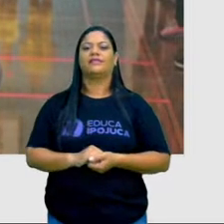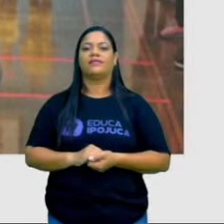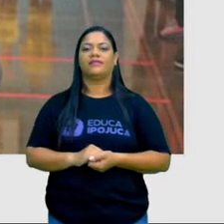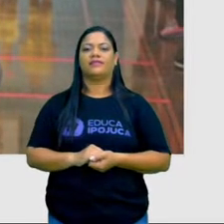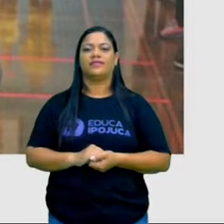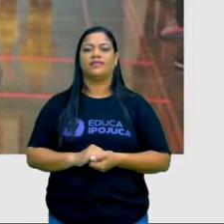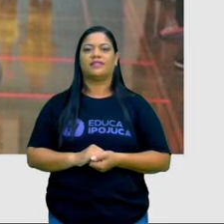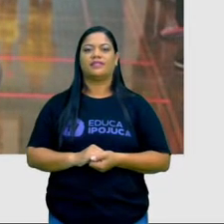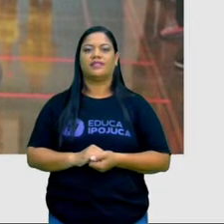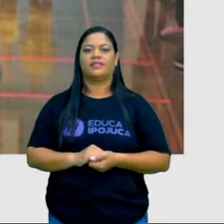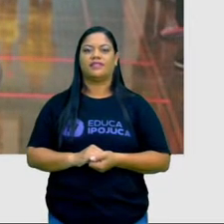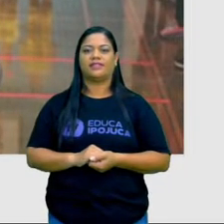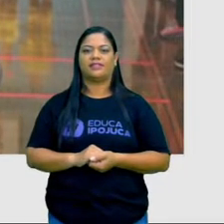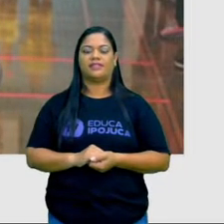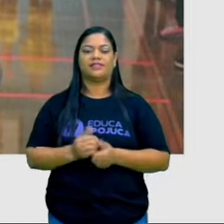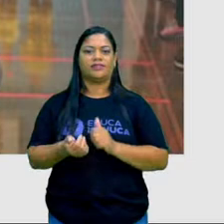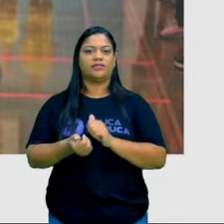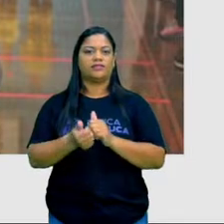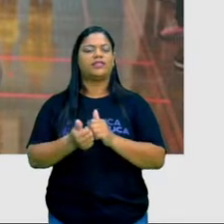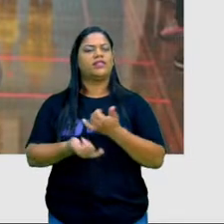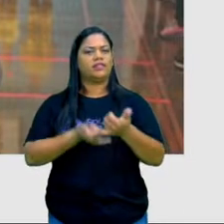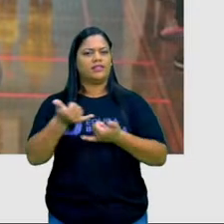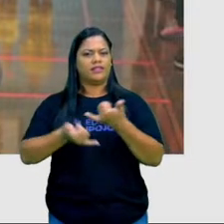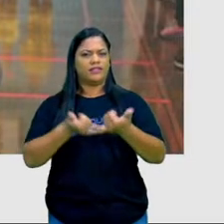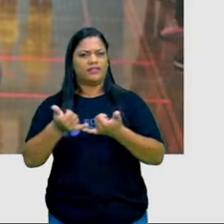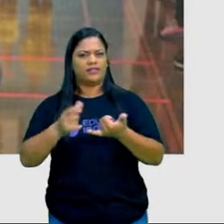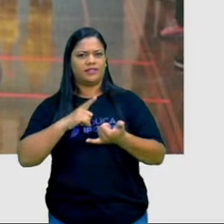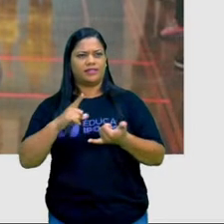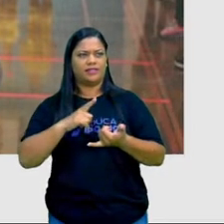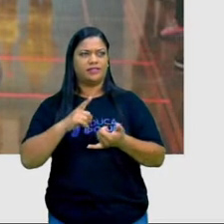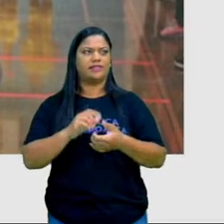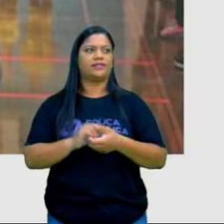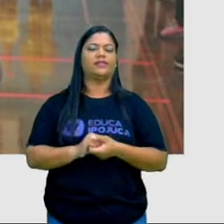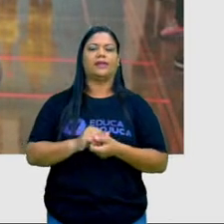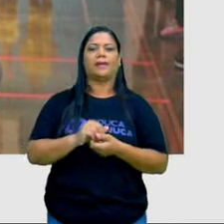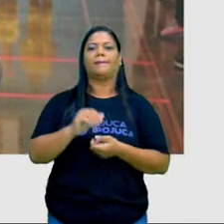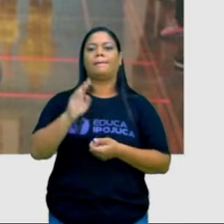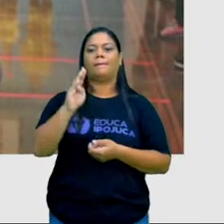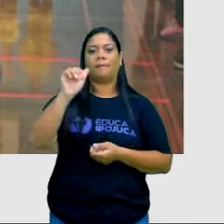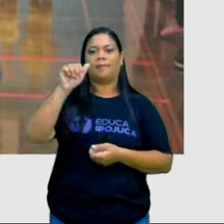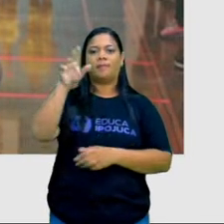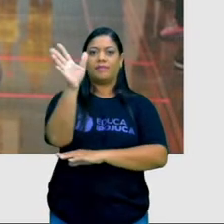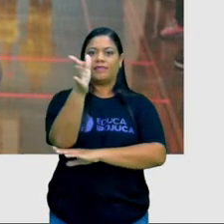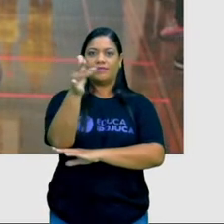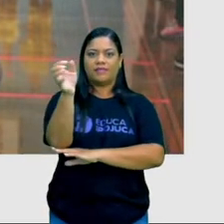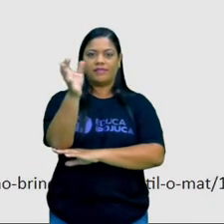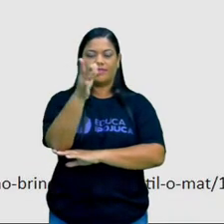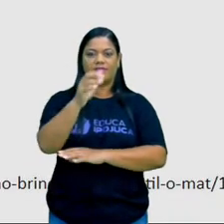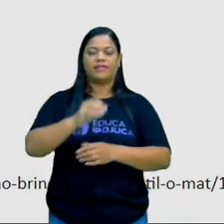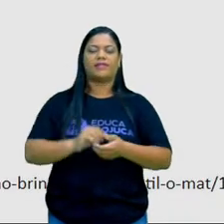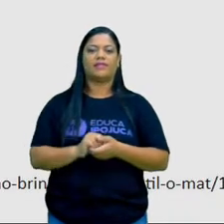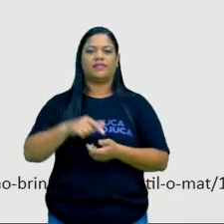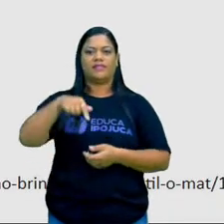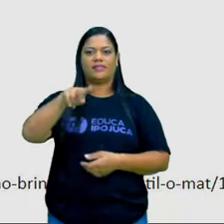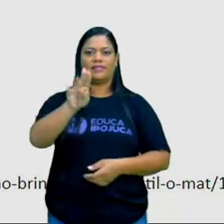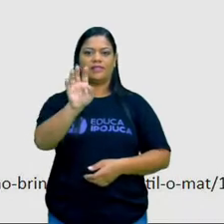Alguns exemplos de jogos. Já na parte de jogos a gente tem o pique-bandeira, queimada.